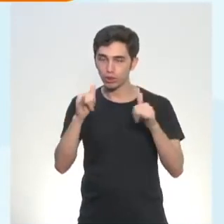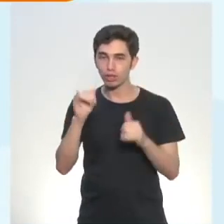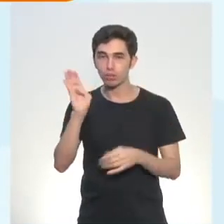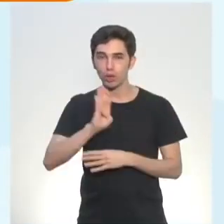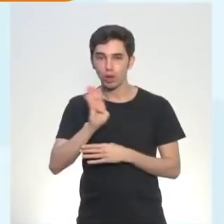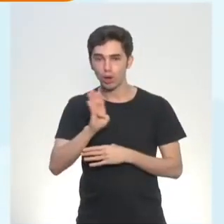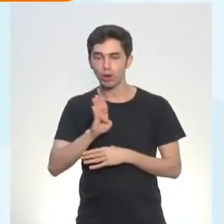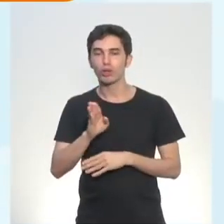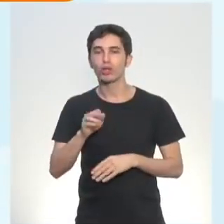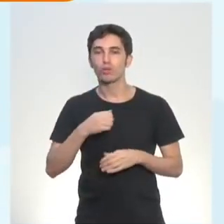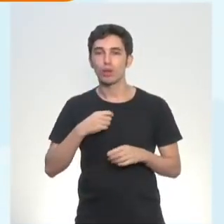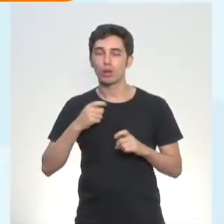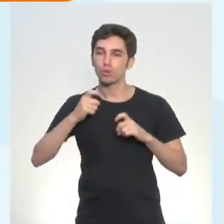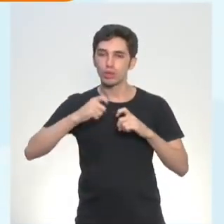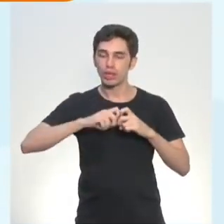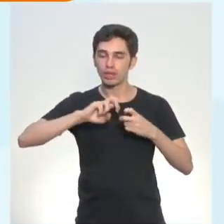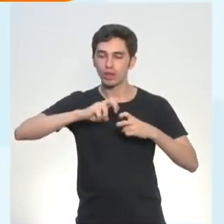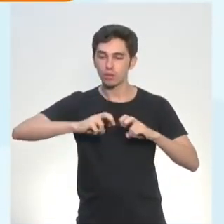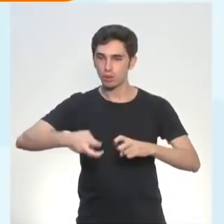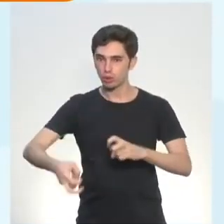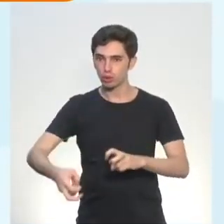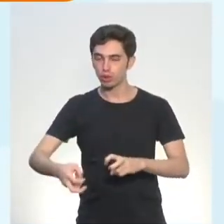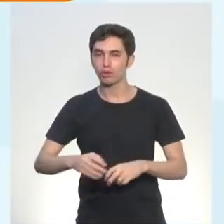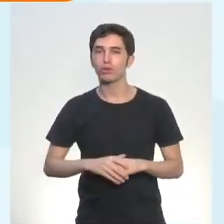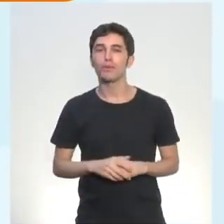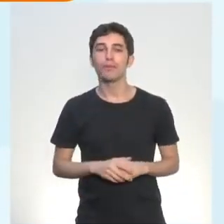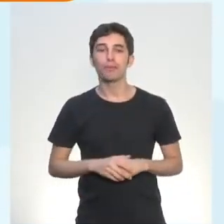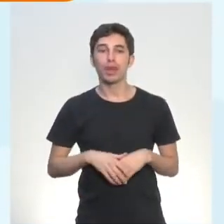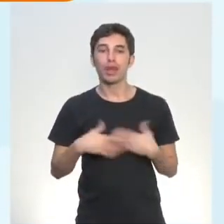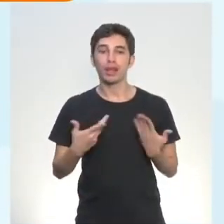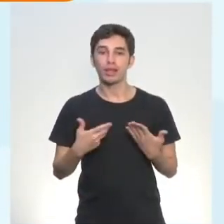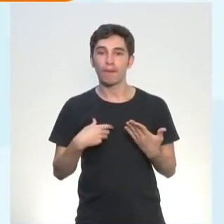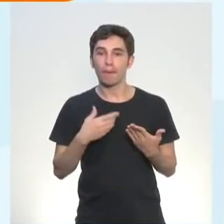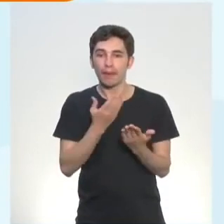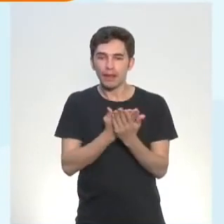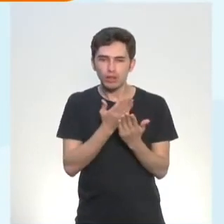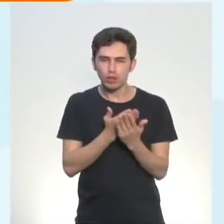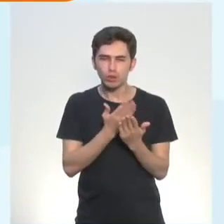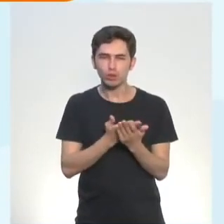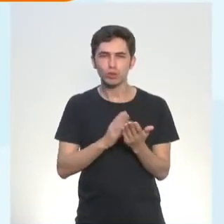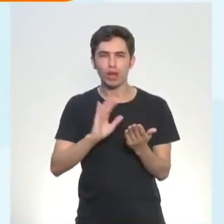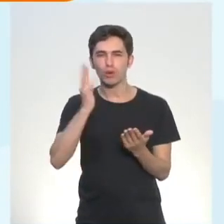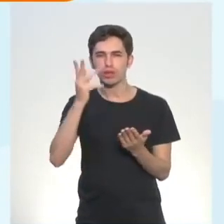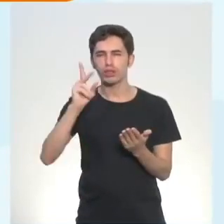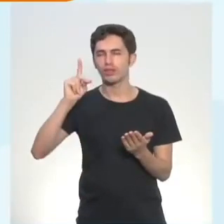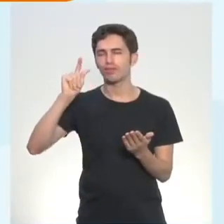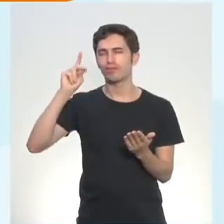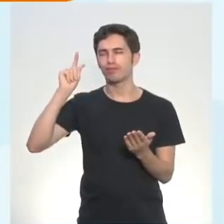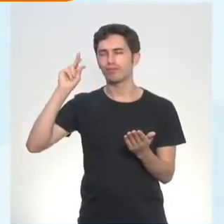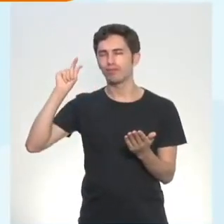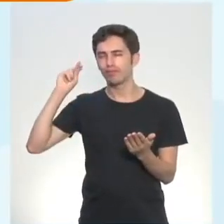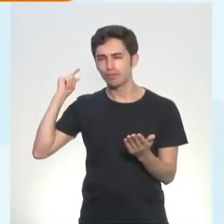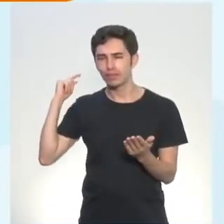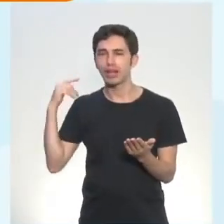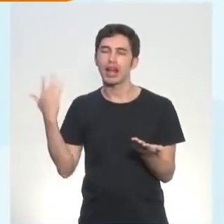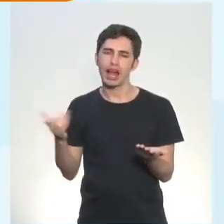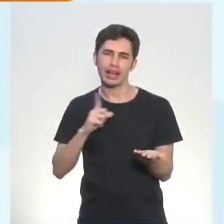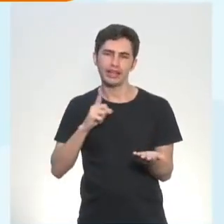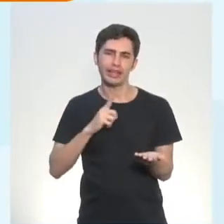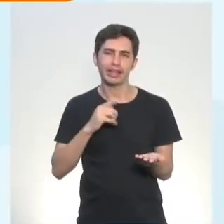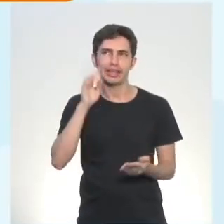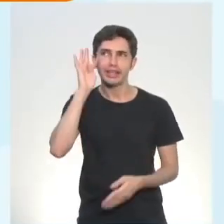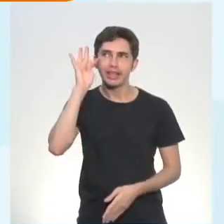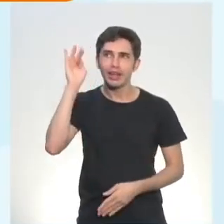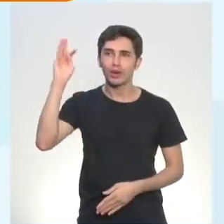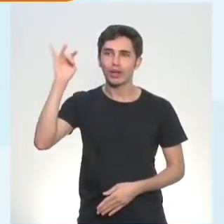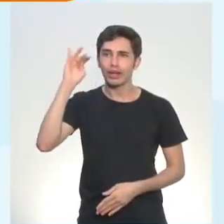todos esses estudos relacionados aí à transmissão desses caracteres aconteceu já há muito tempo atrás, e aí você tem aí diversas